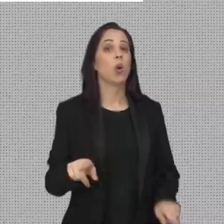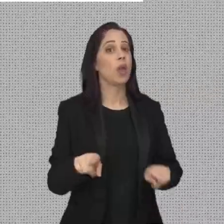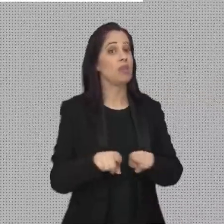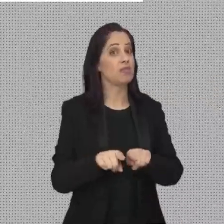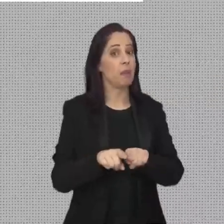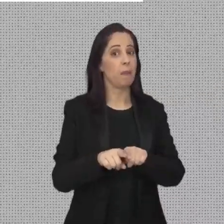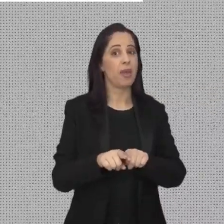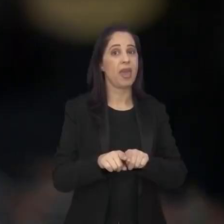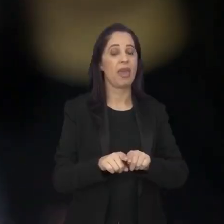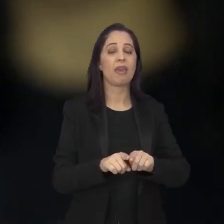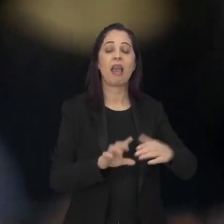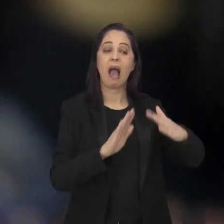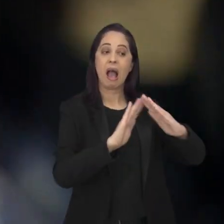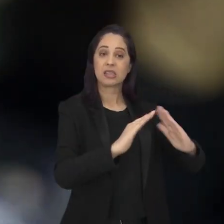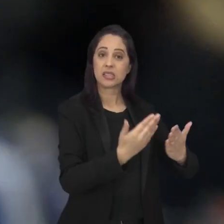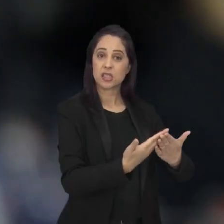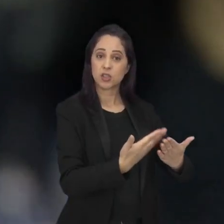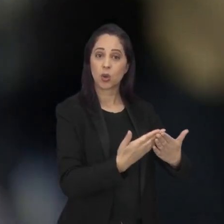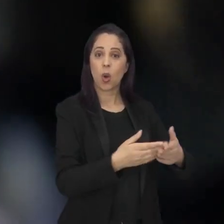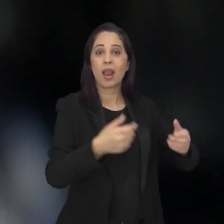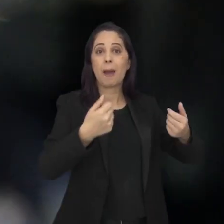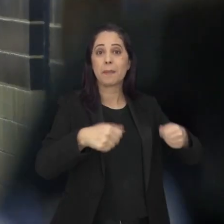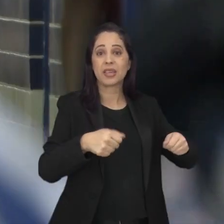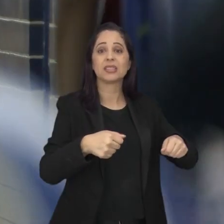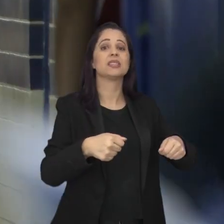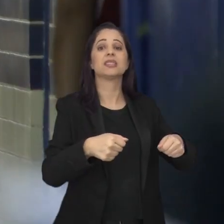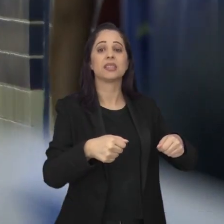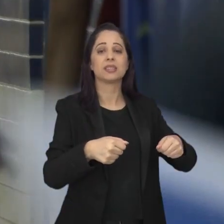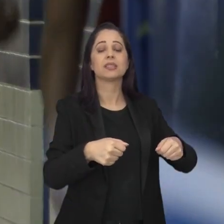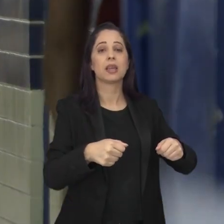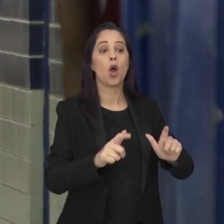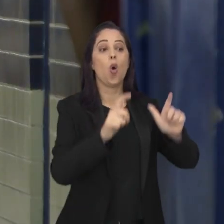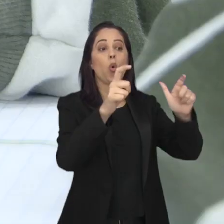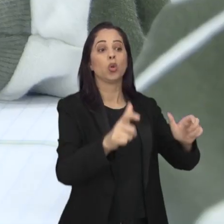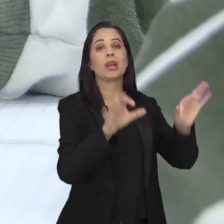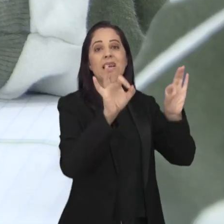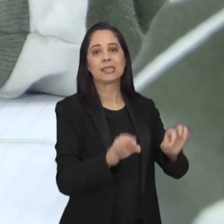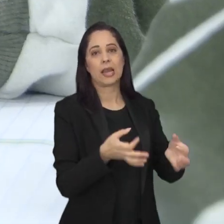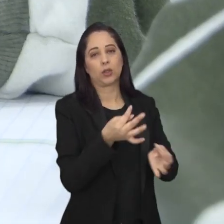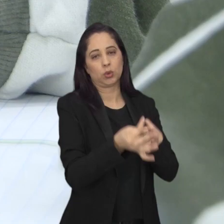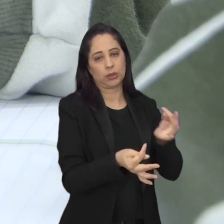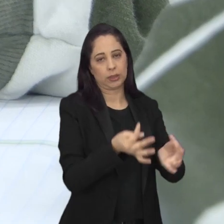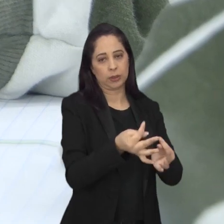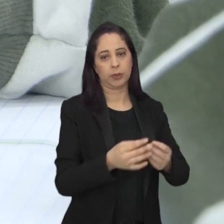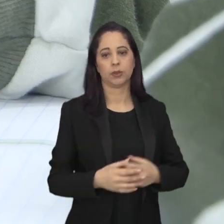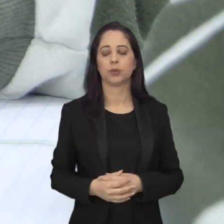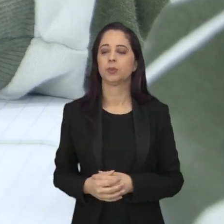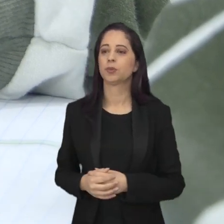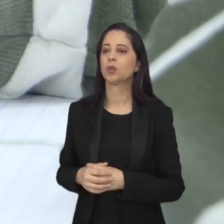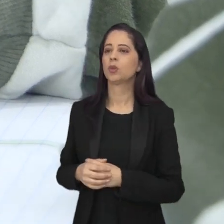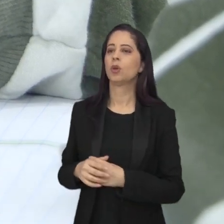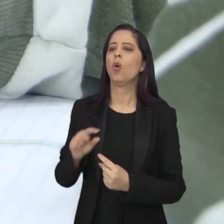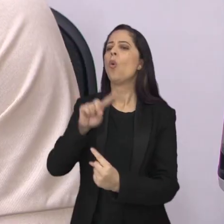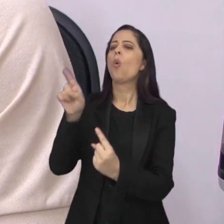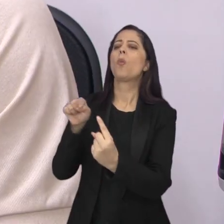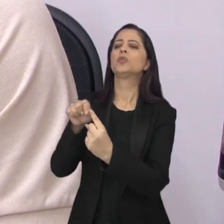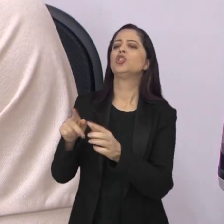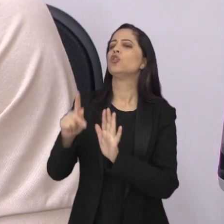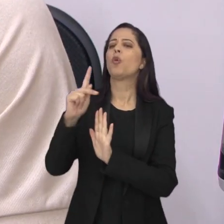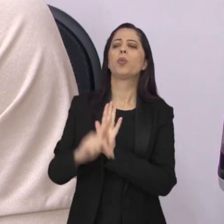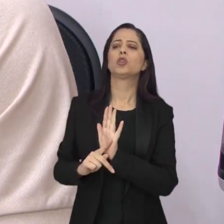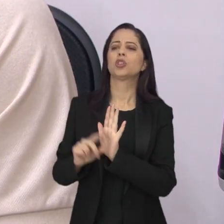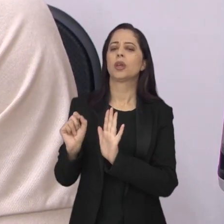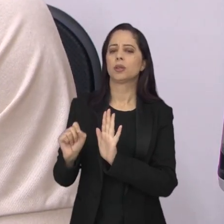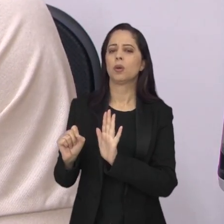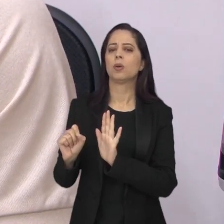suplementos alimentares. Em contrapartida, as instituições de ensino deverão propiciar local adequado para o tratamento. O objetivo